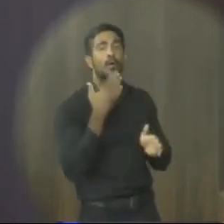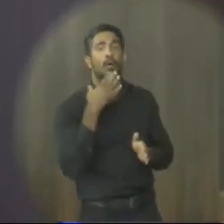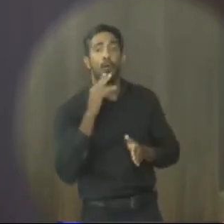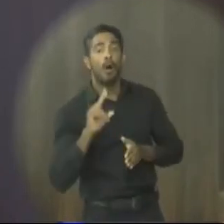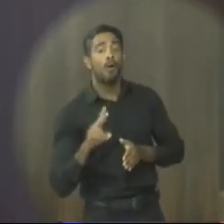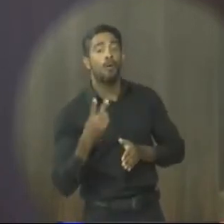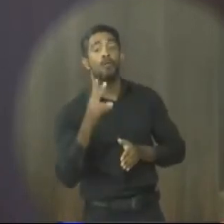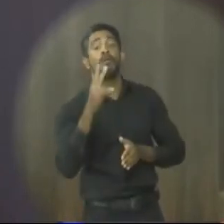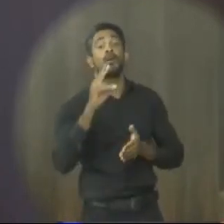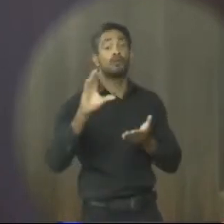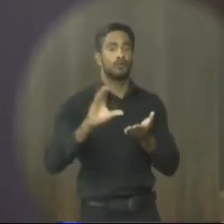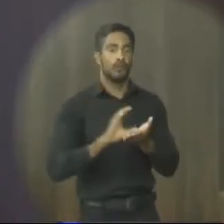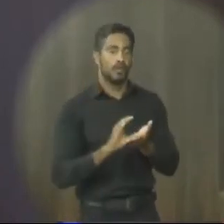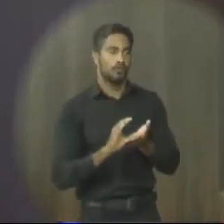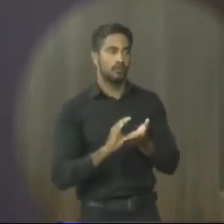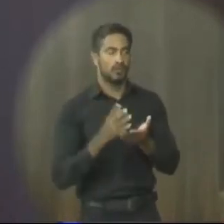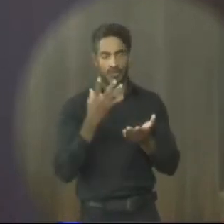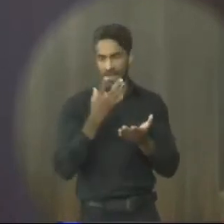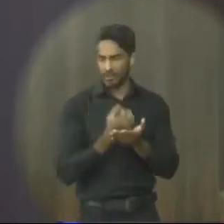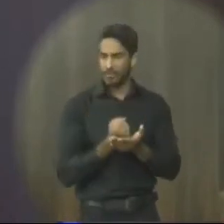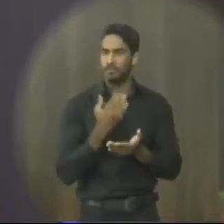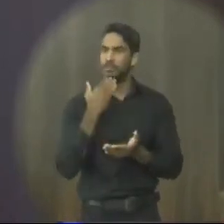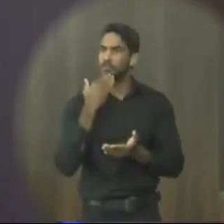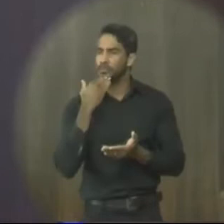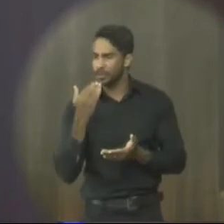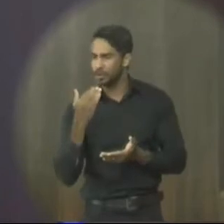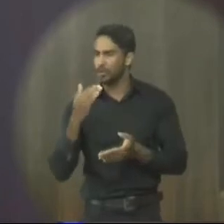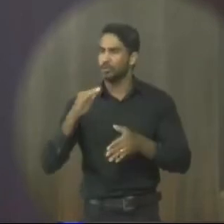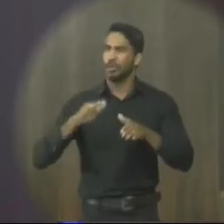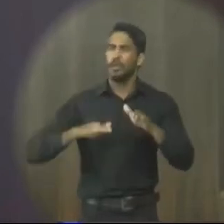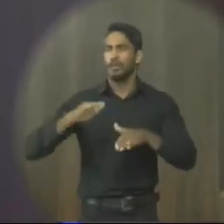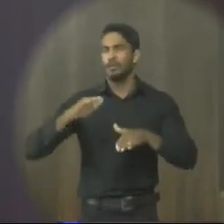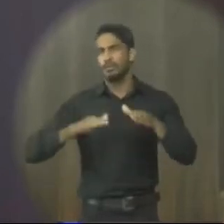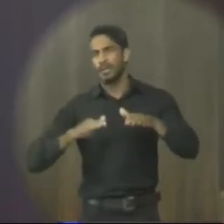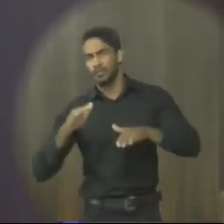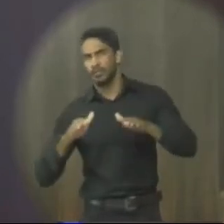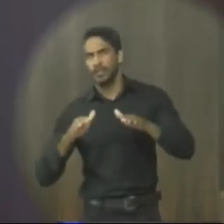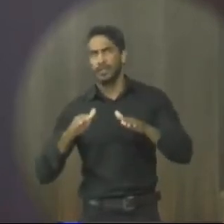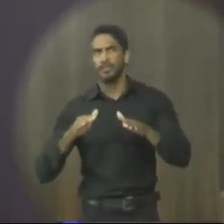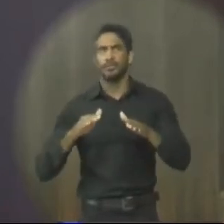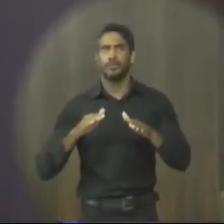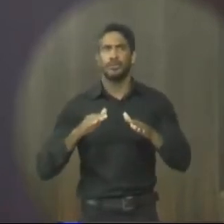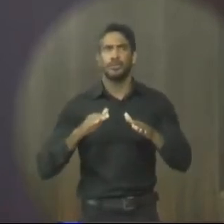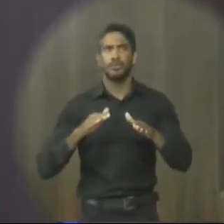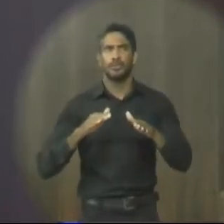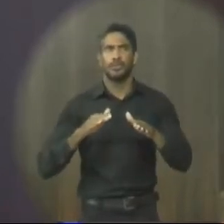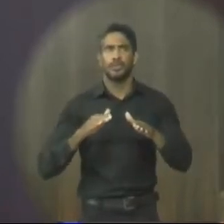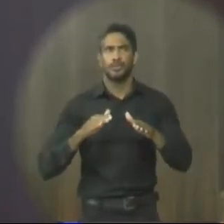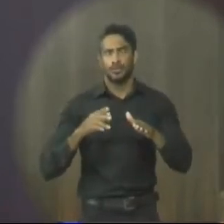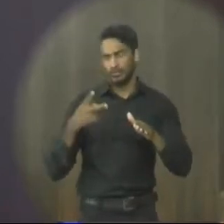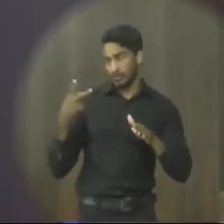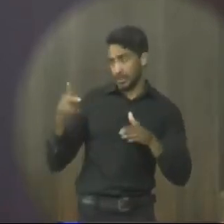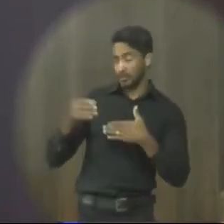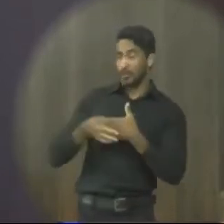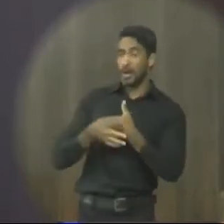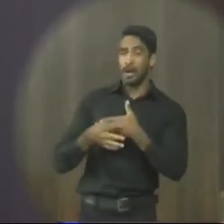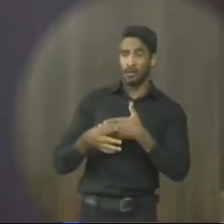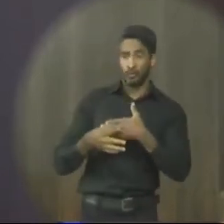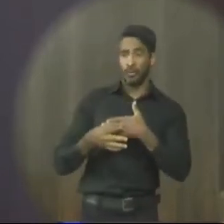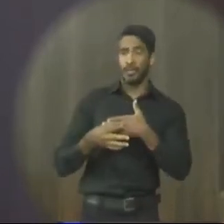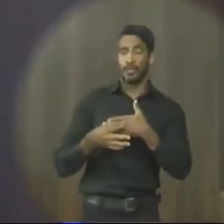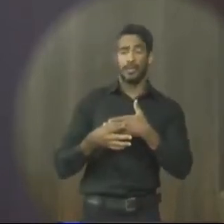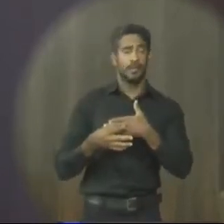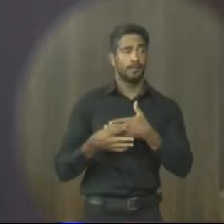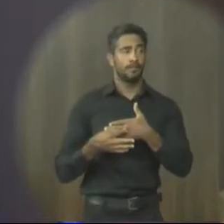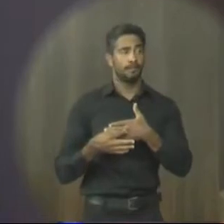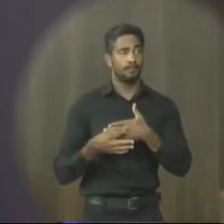recurso. Quando nós assumimos, nós pegamos uma licitação, inclusive com uma emenda de sua autoria, né, vereadora,